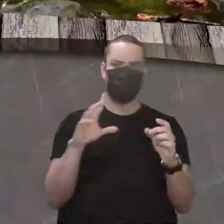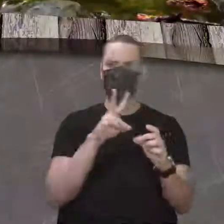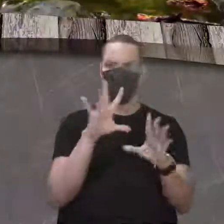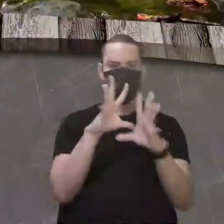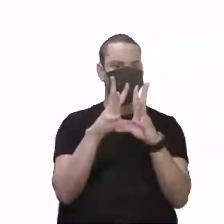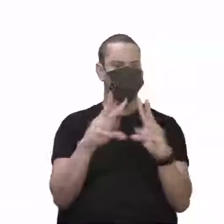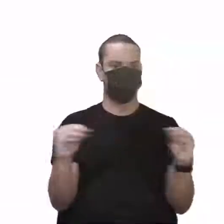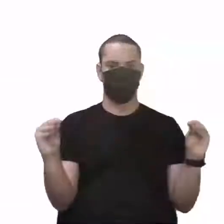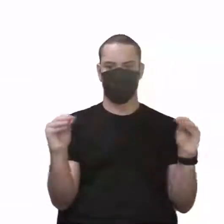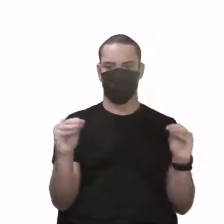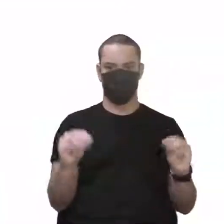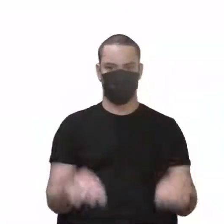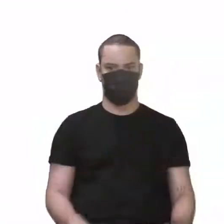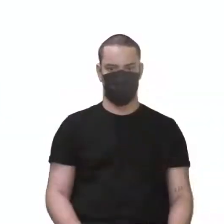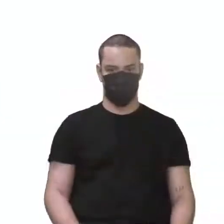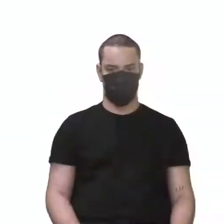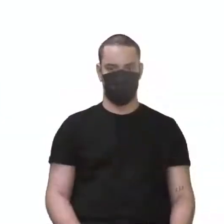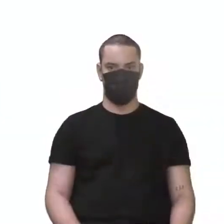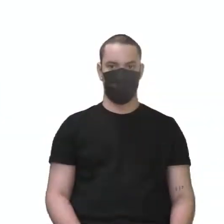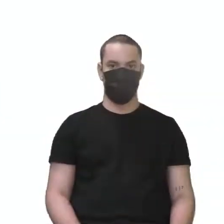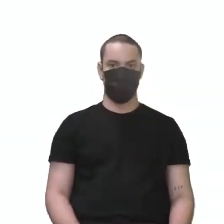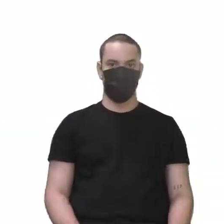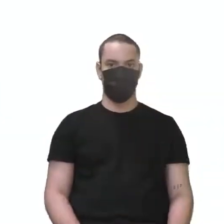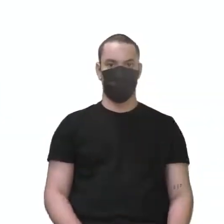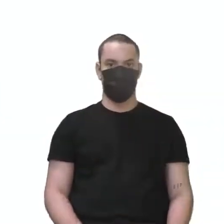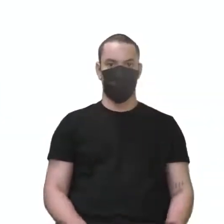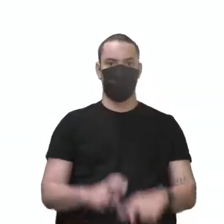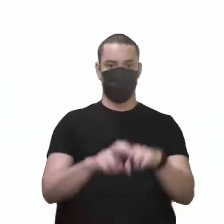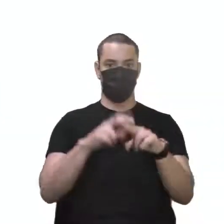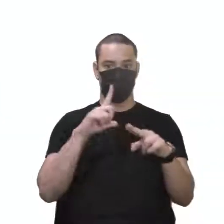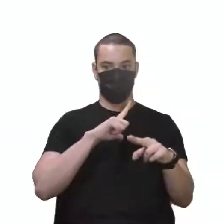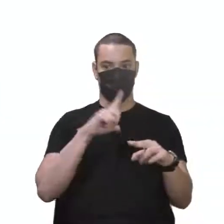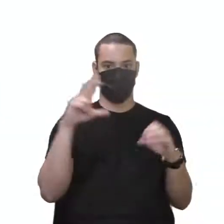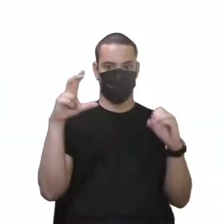fazer. Se liga lá. Olha lá. Então, você tem um vírus